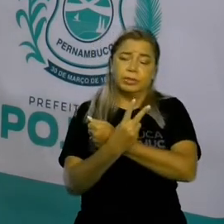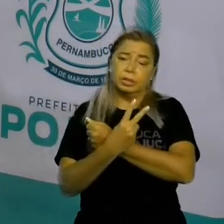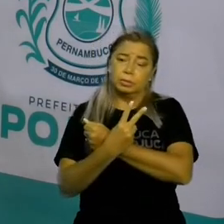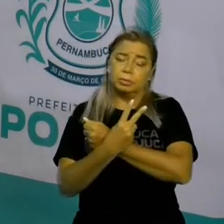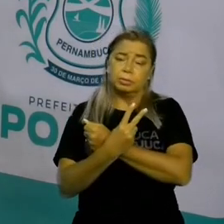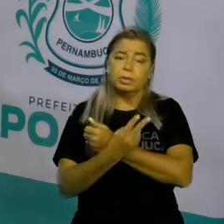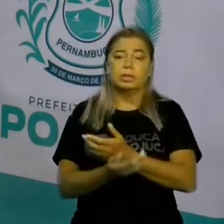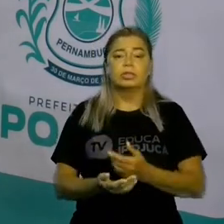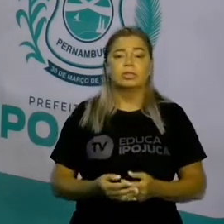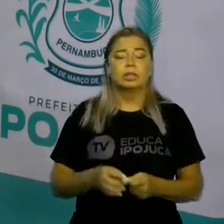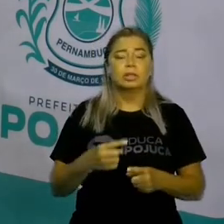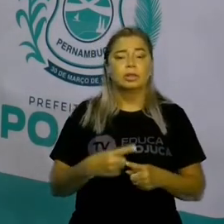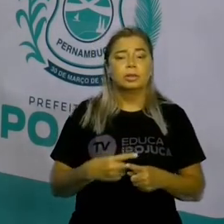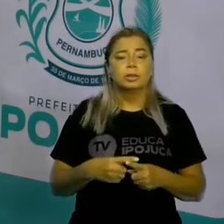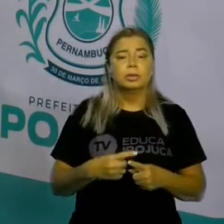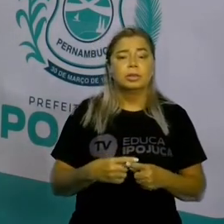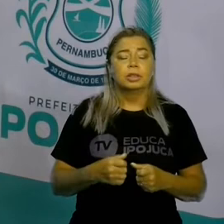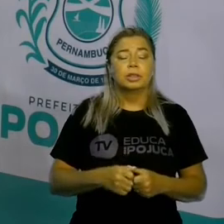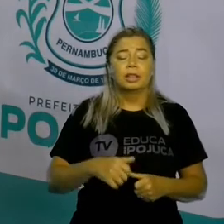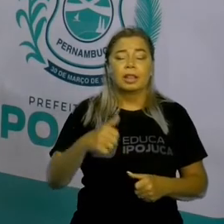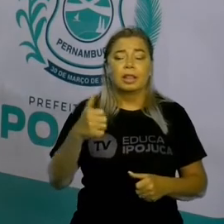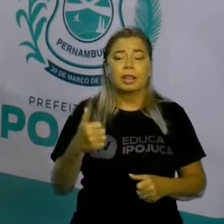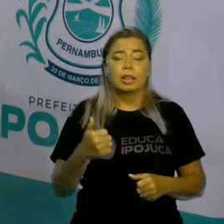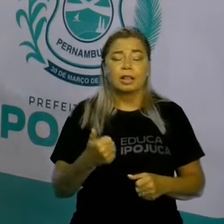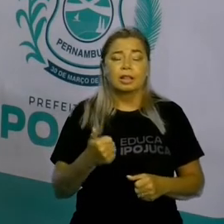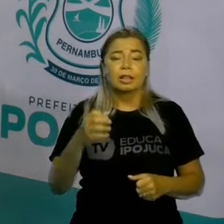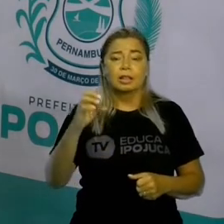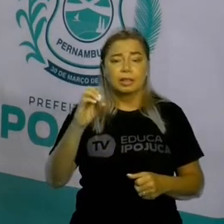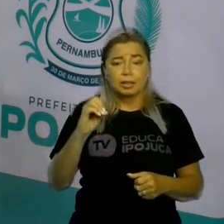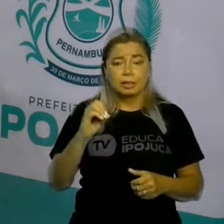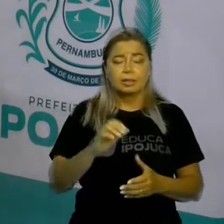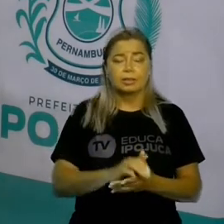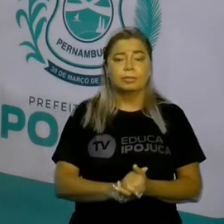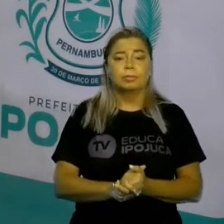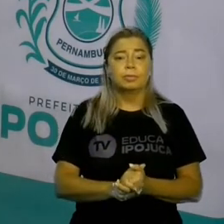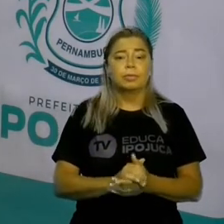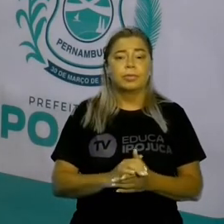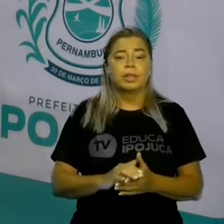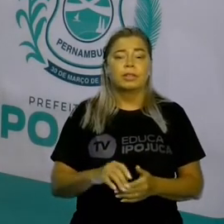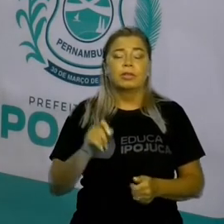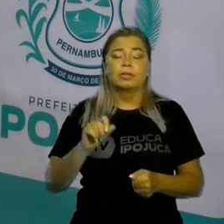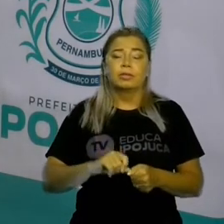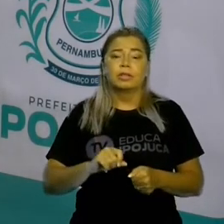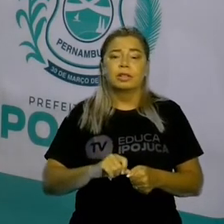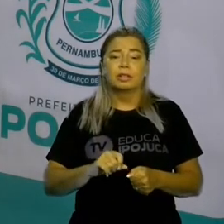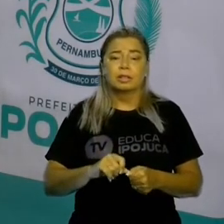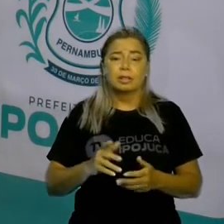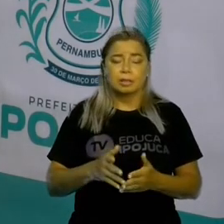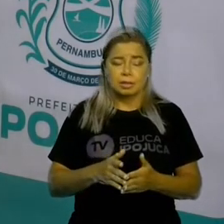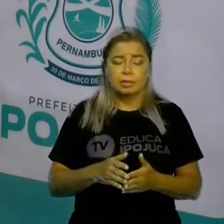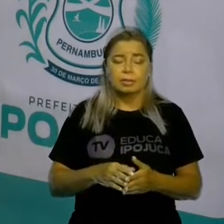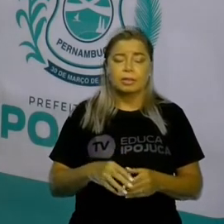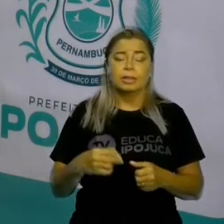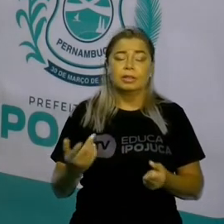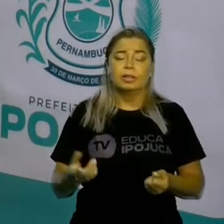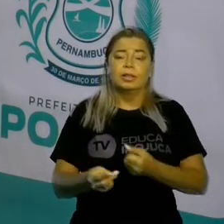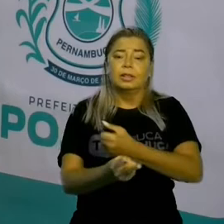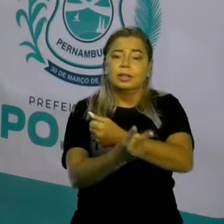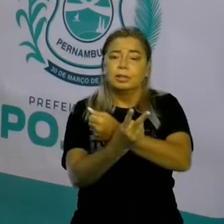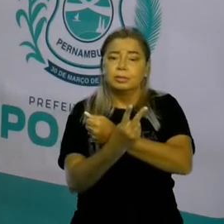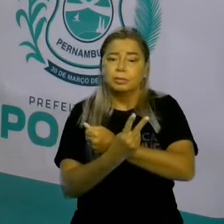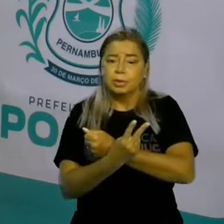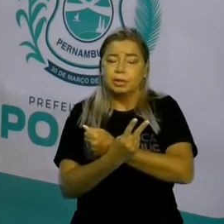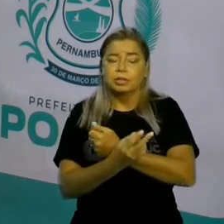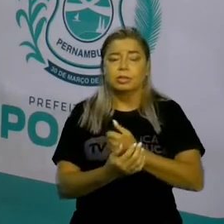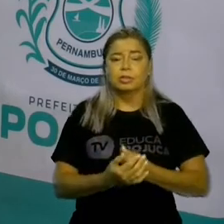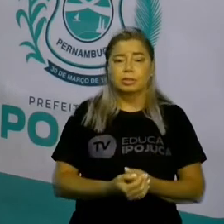10 unidades, porque é uma unidade maior. Pois é. Então, vou fazer o seguinte: vamos pedir aqui emprestado. Esse